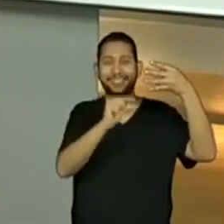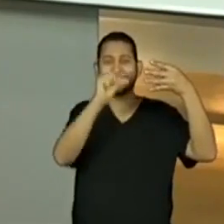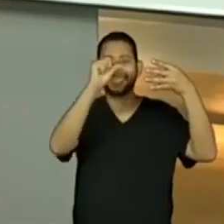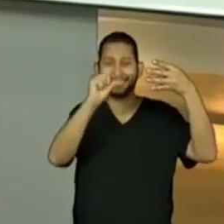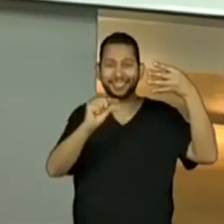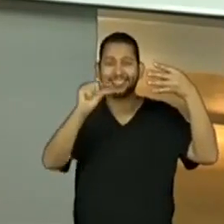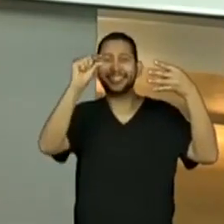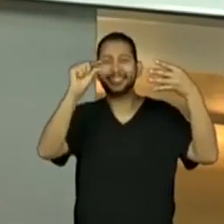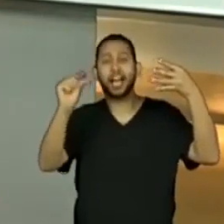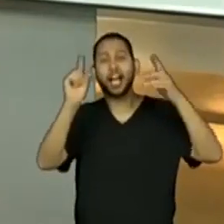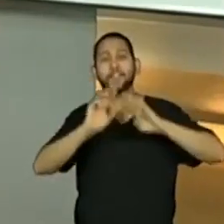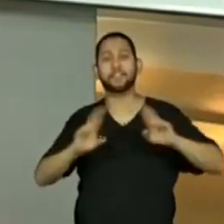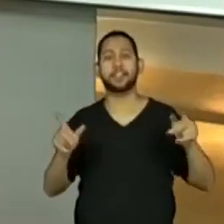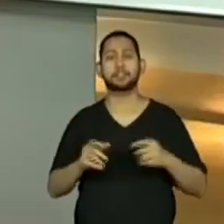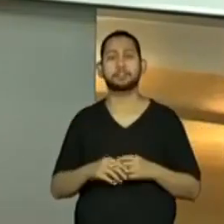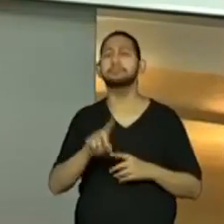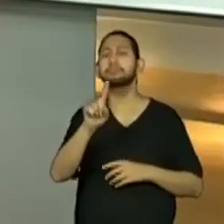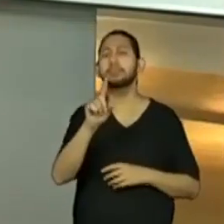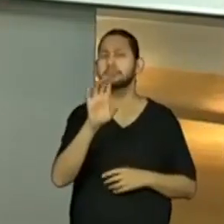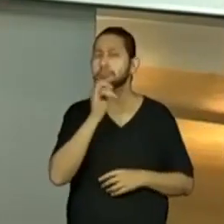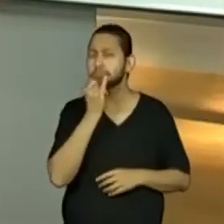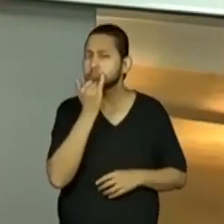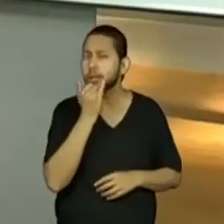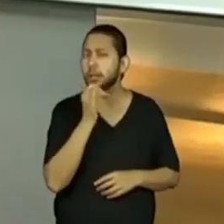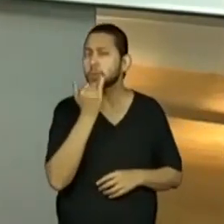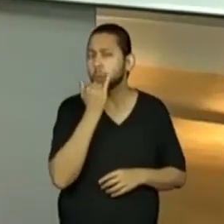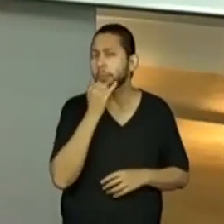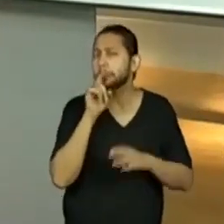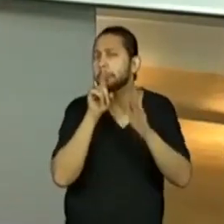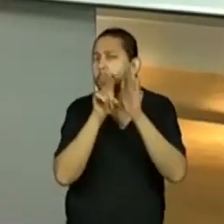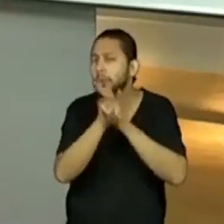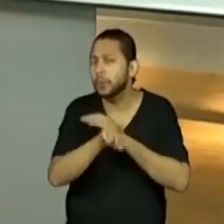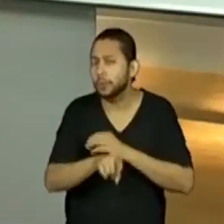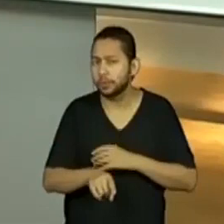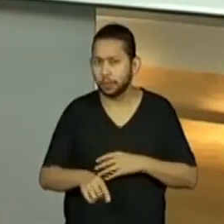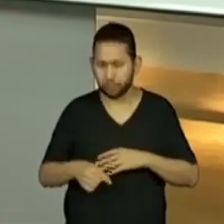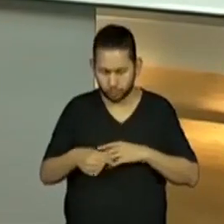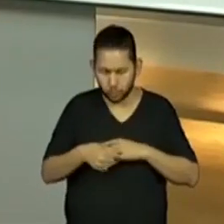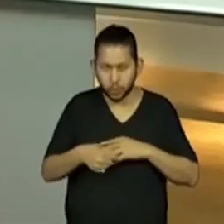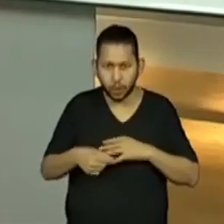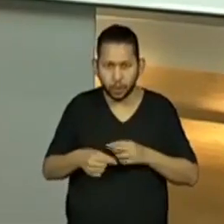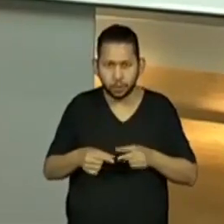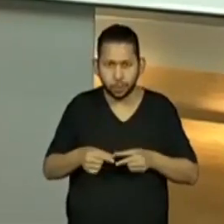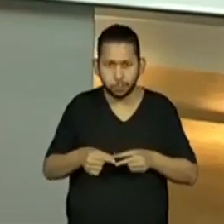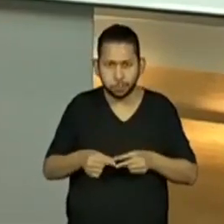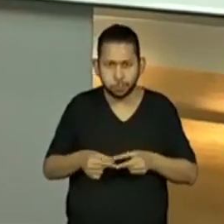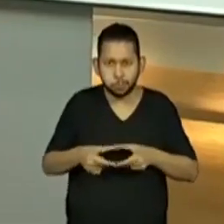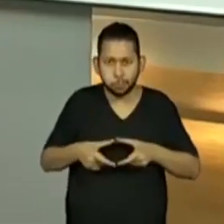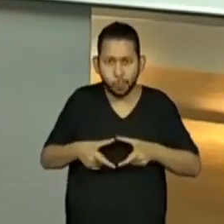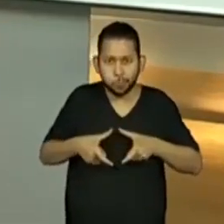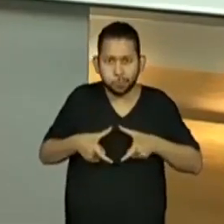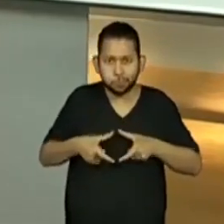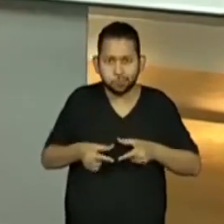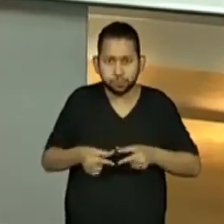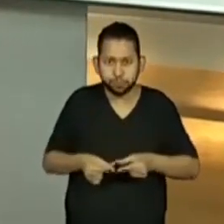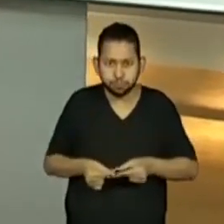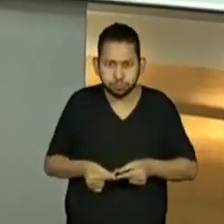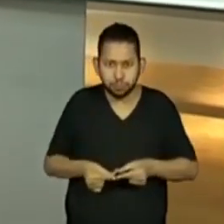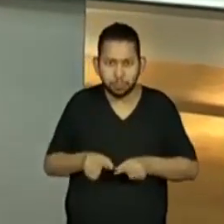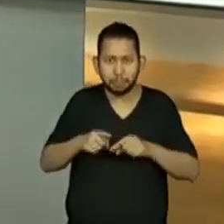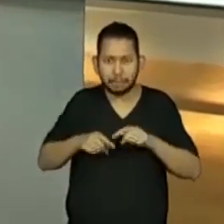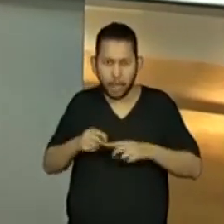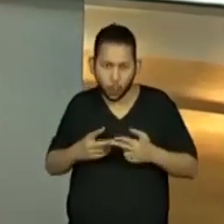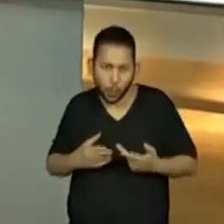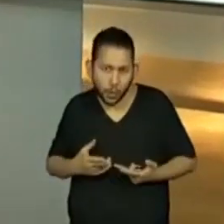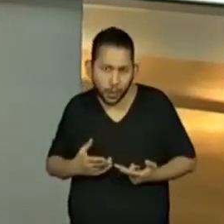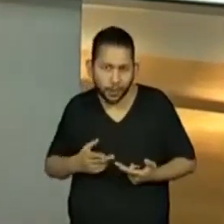nessas cordas? Será que elas são diferentes? Será que essas cordas são iguais? São do mesmo tamanho? São feitas do mesmo